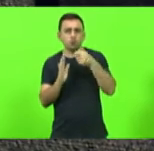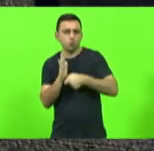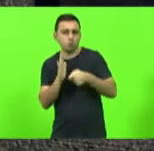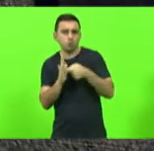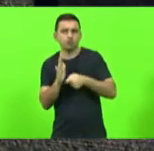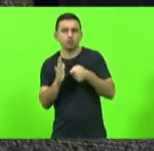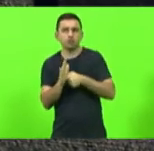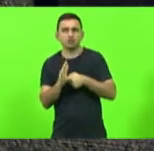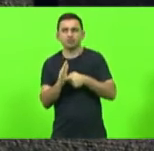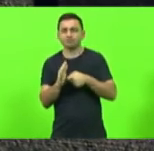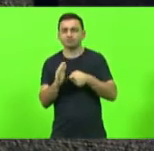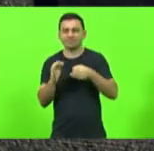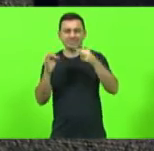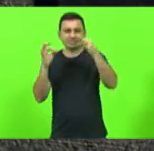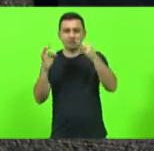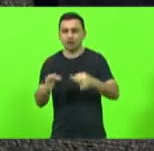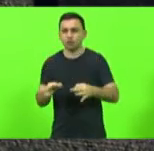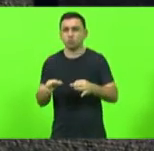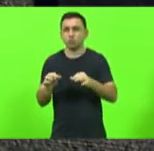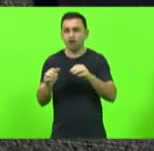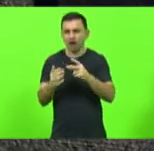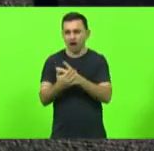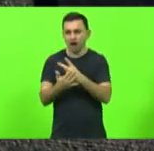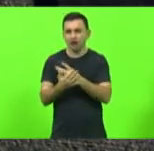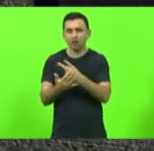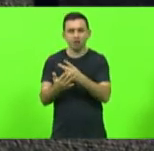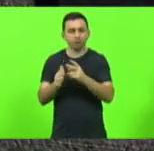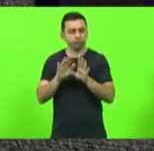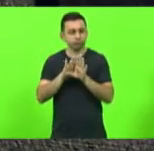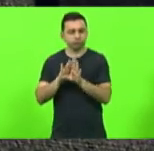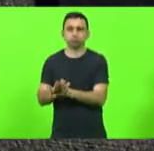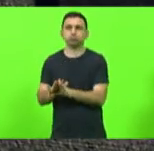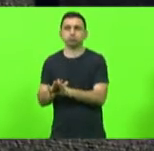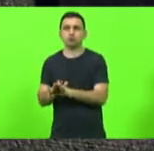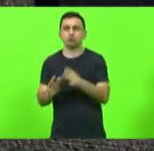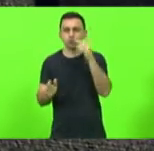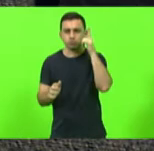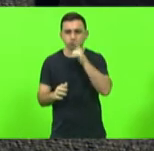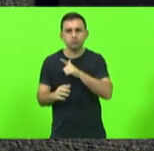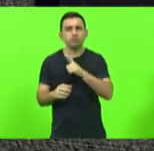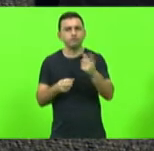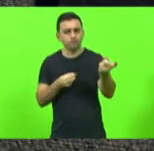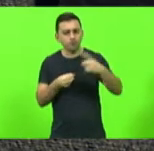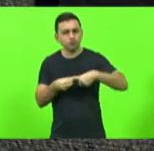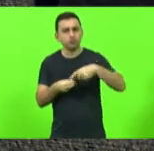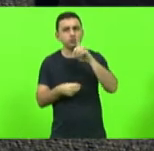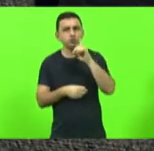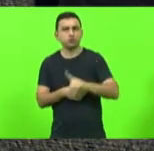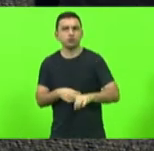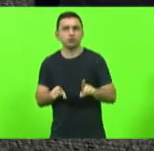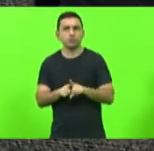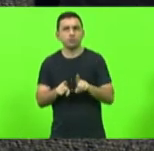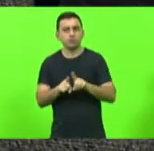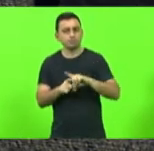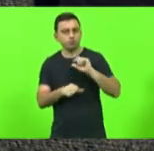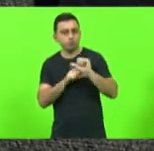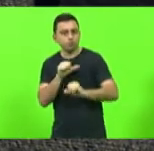as injustiças e, através da conquista e reparação dos nossos direitos, transformar a